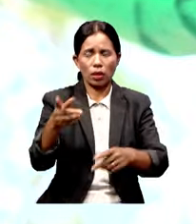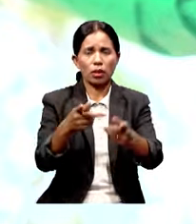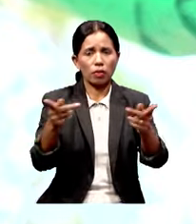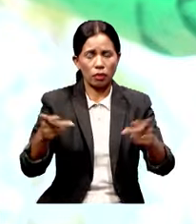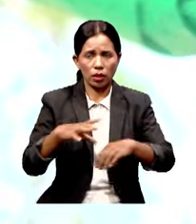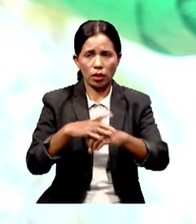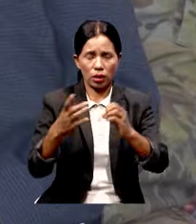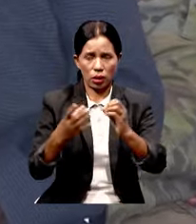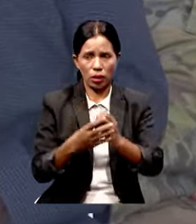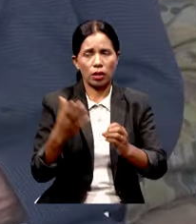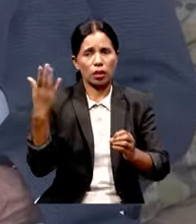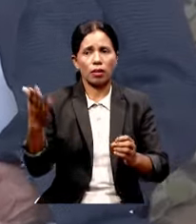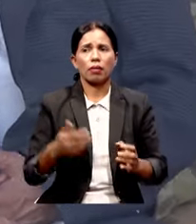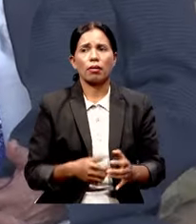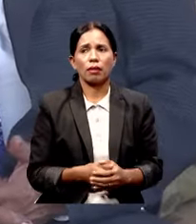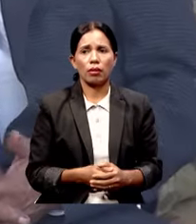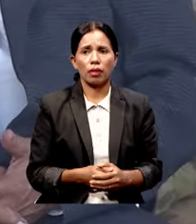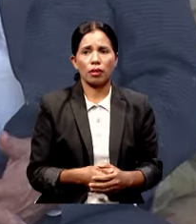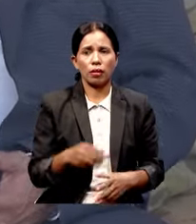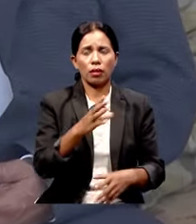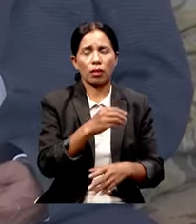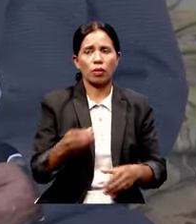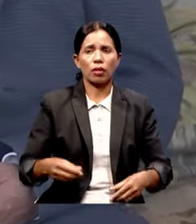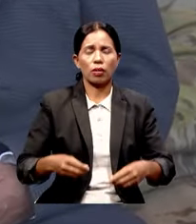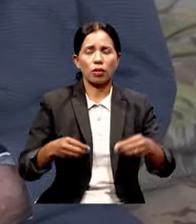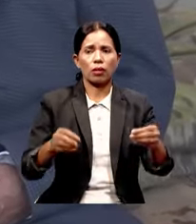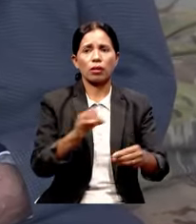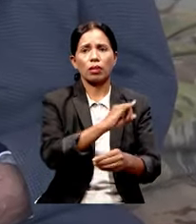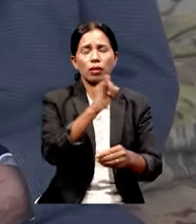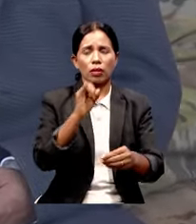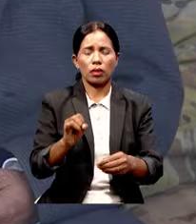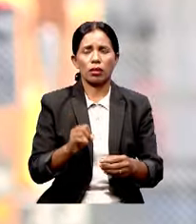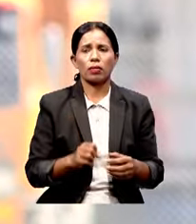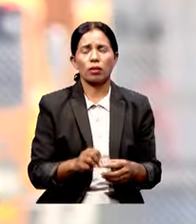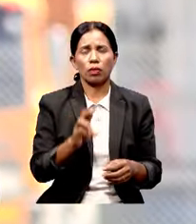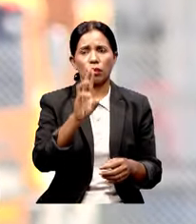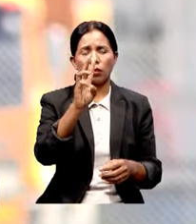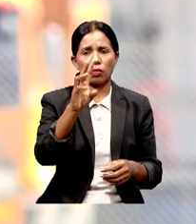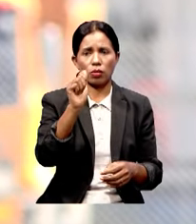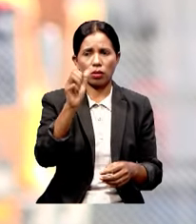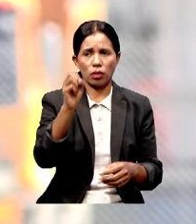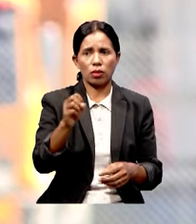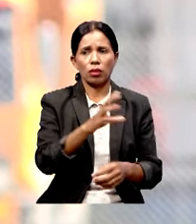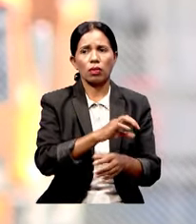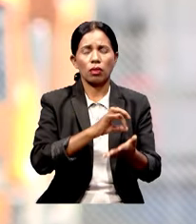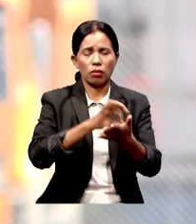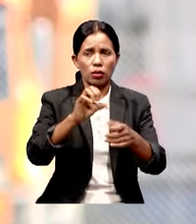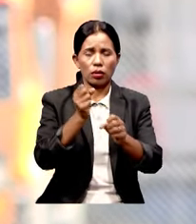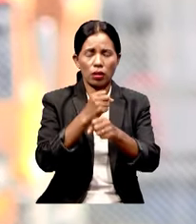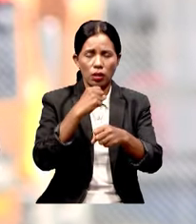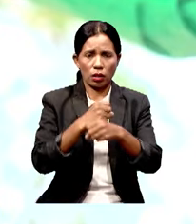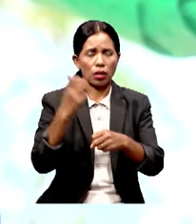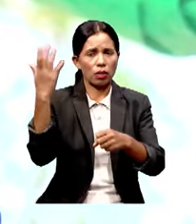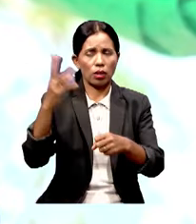naval halo componente naval. Componente fo unidade UAS o componente formação trino si halo ya te